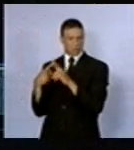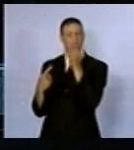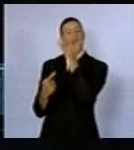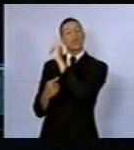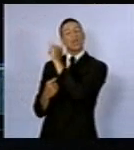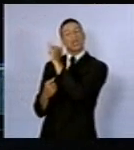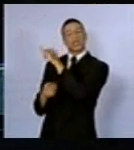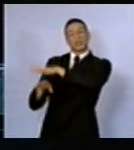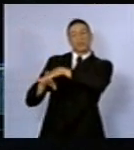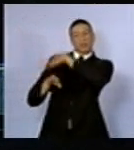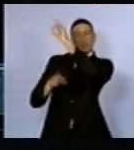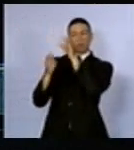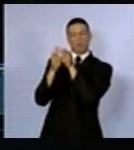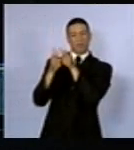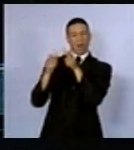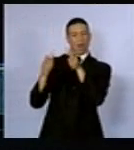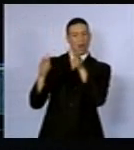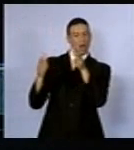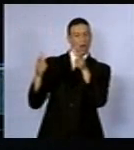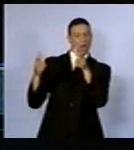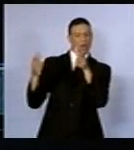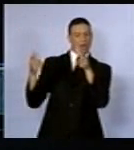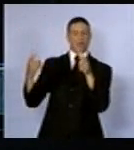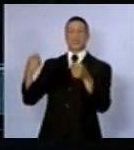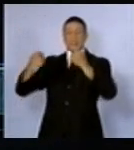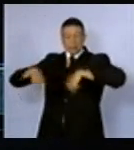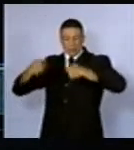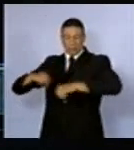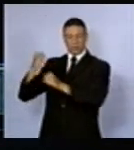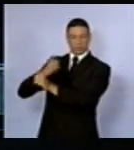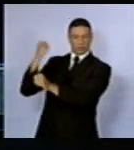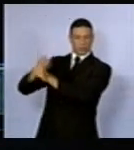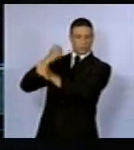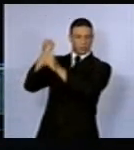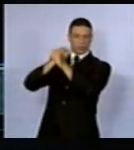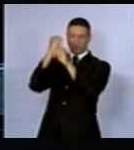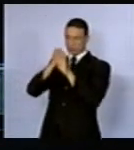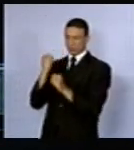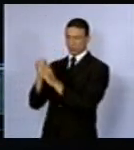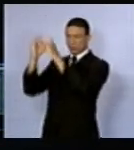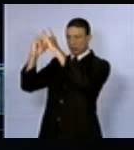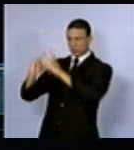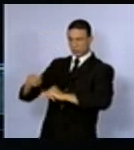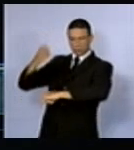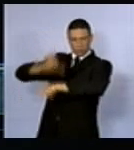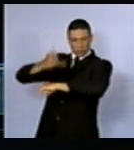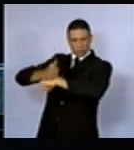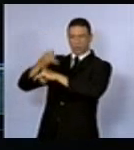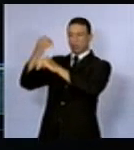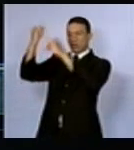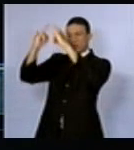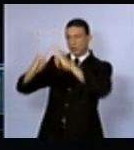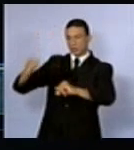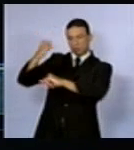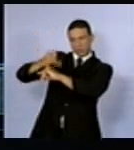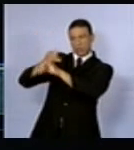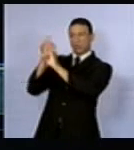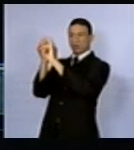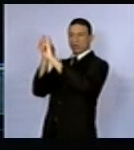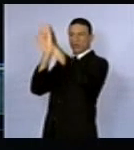desses centros urbanos requer cada vez estruturas maiores e mais fortes para que a energia elétrica seja